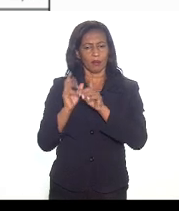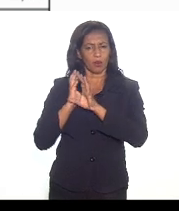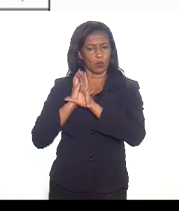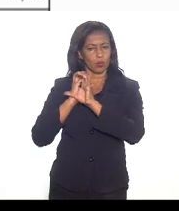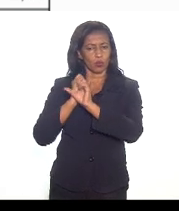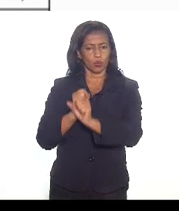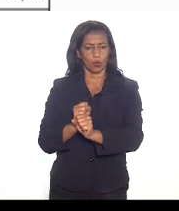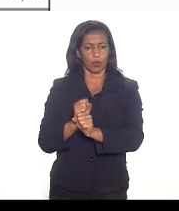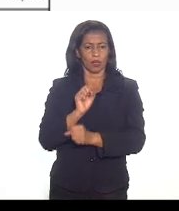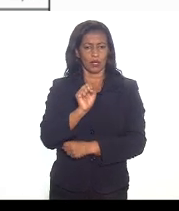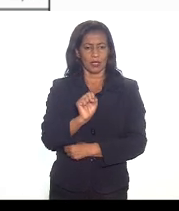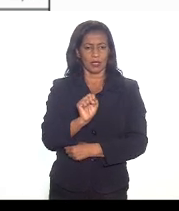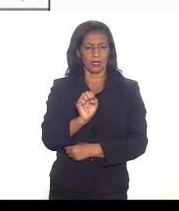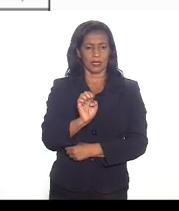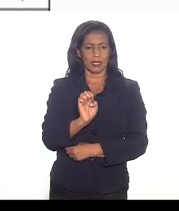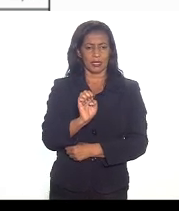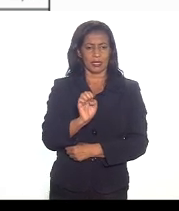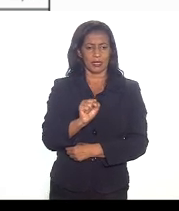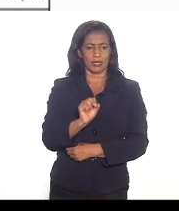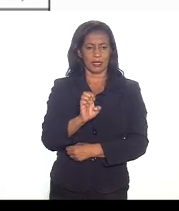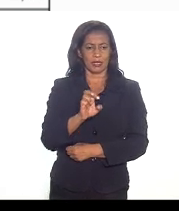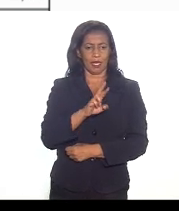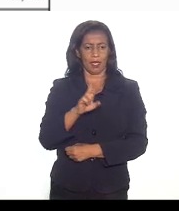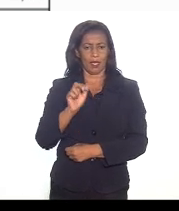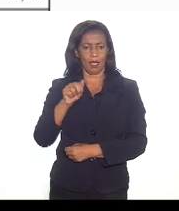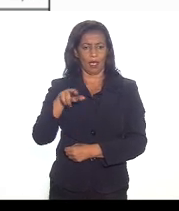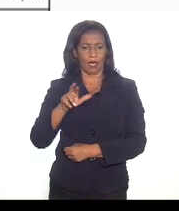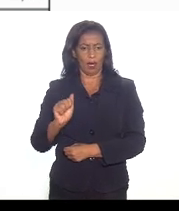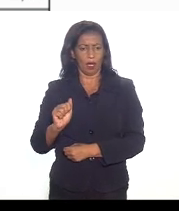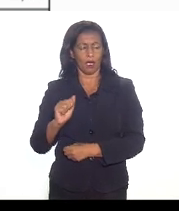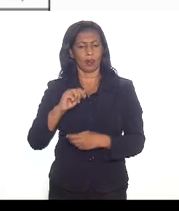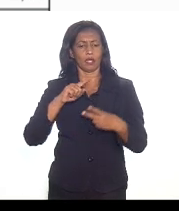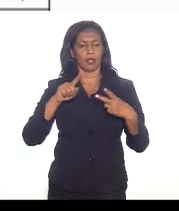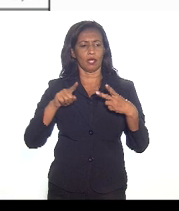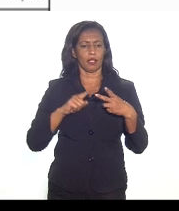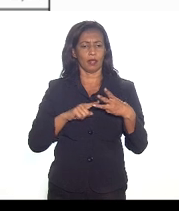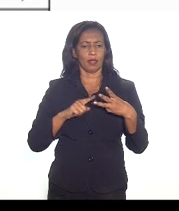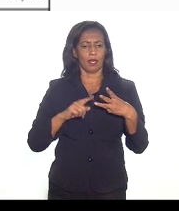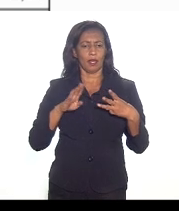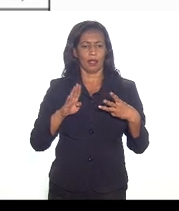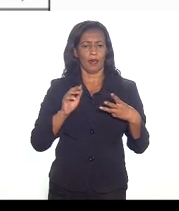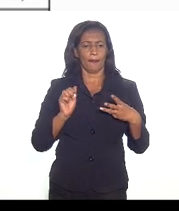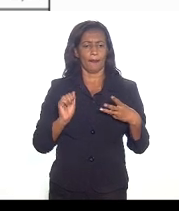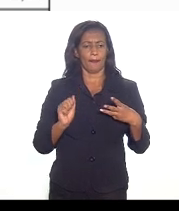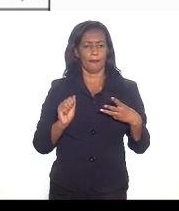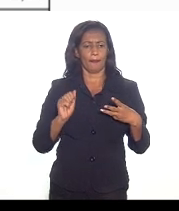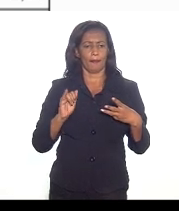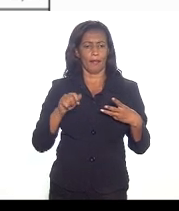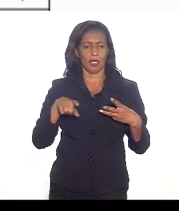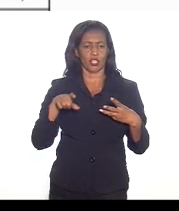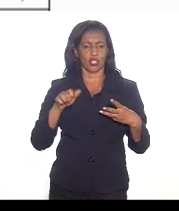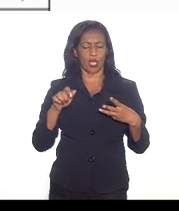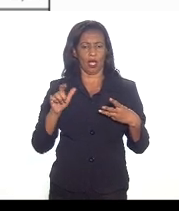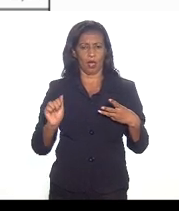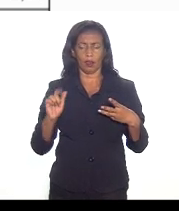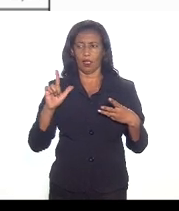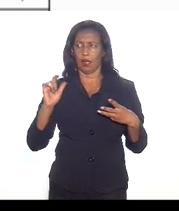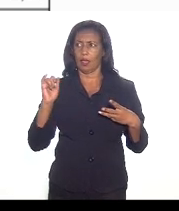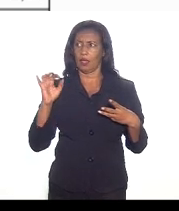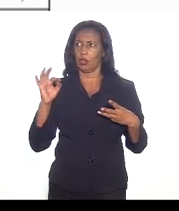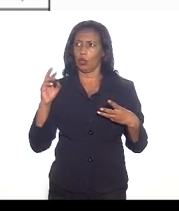da Serrana, tá certo? A mesma coisa nas Baixadas Litorâneas, né? Tá mesmo, quer